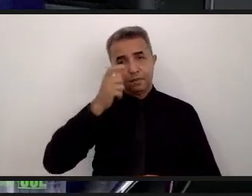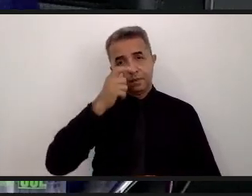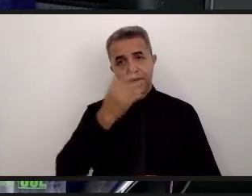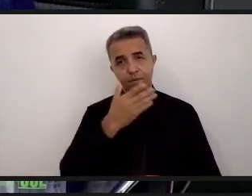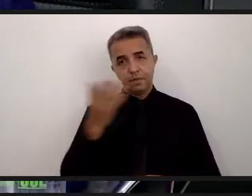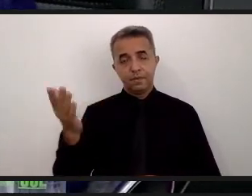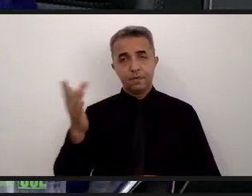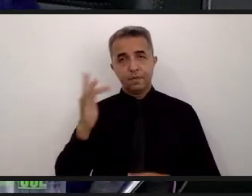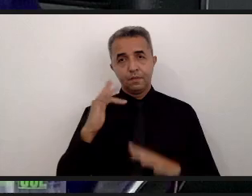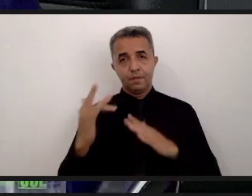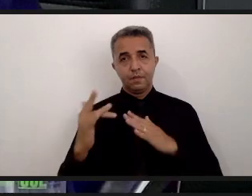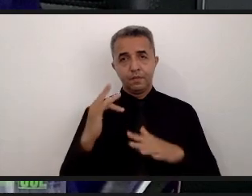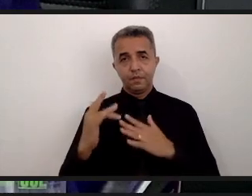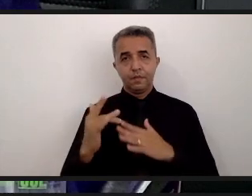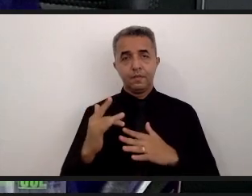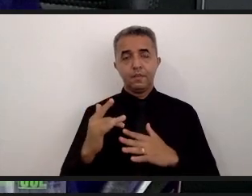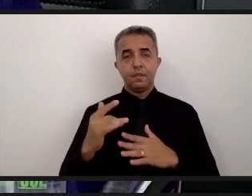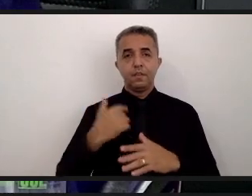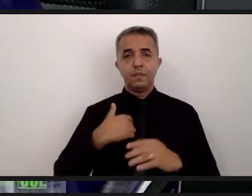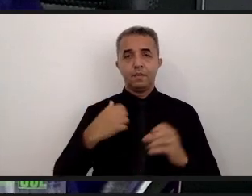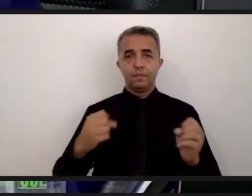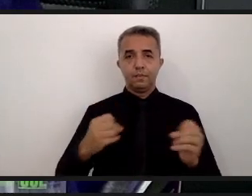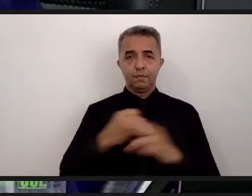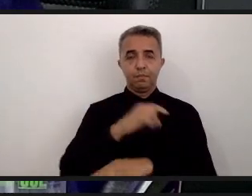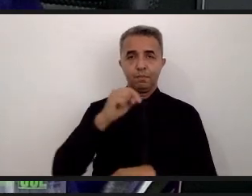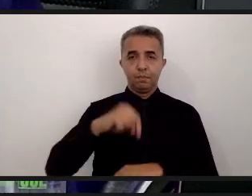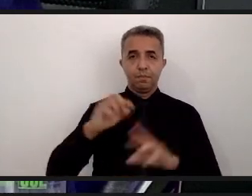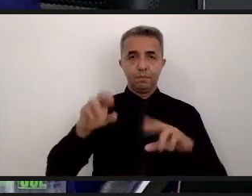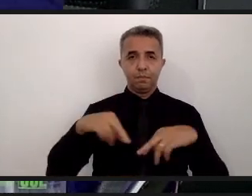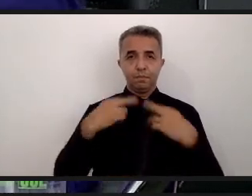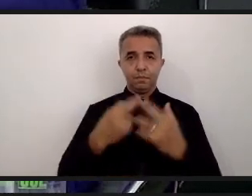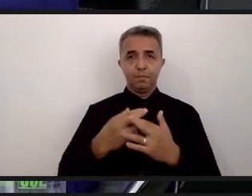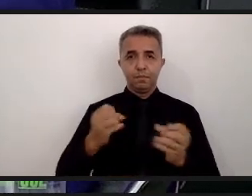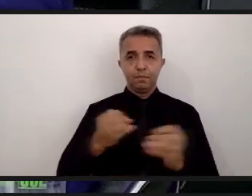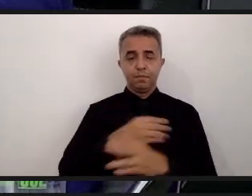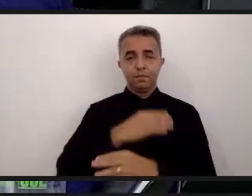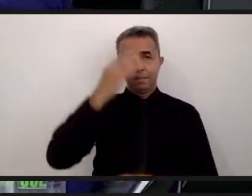sessão, e declaro encerrada a presente sessão. Obrigado.